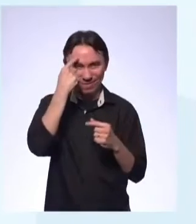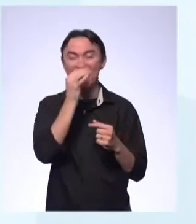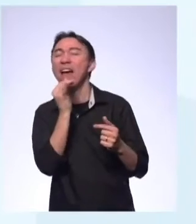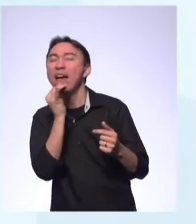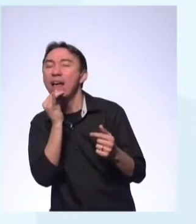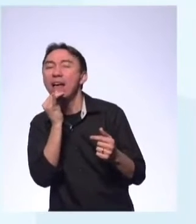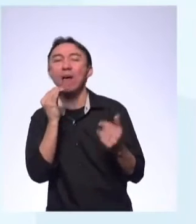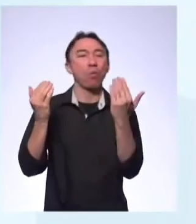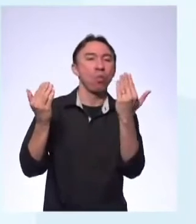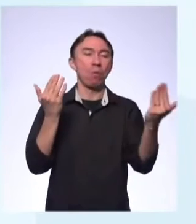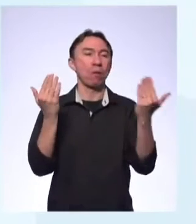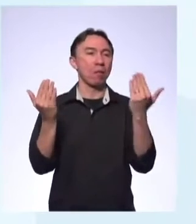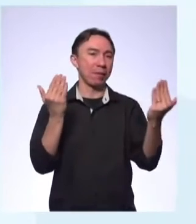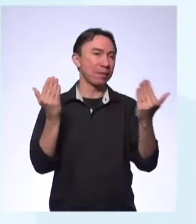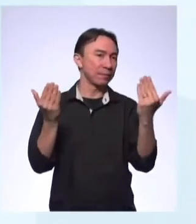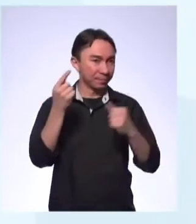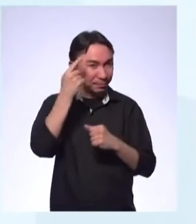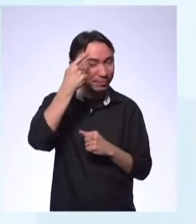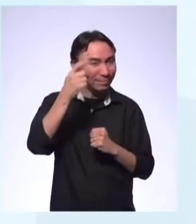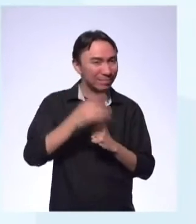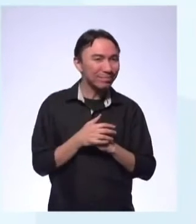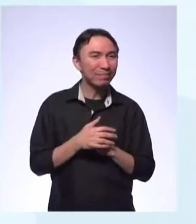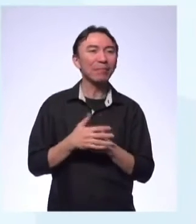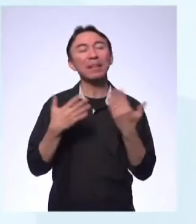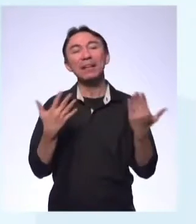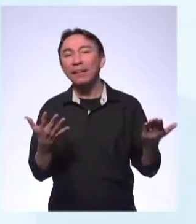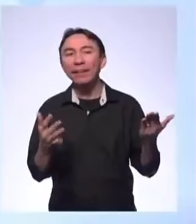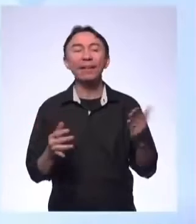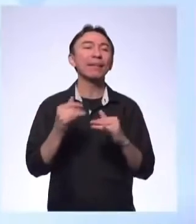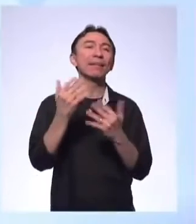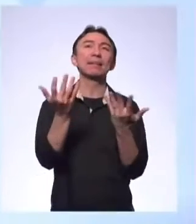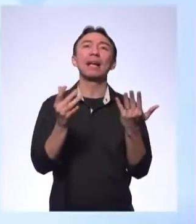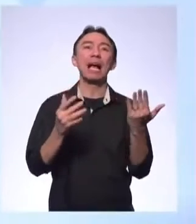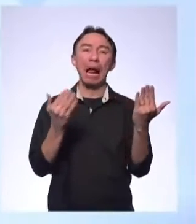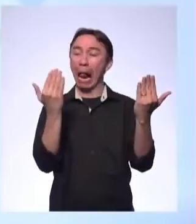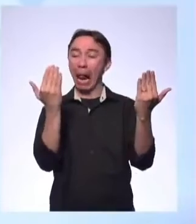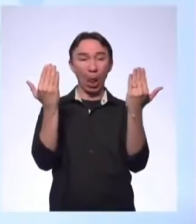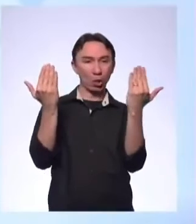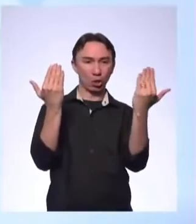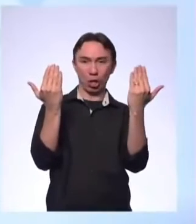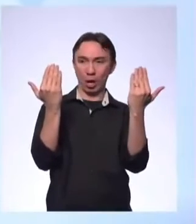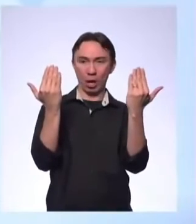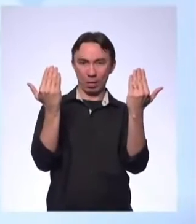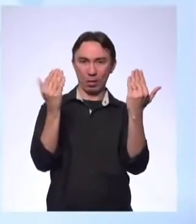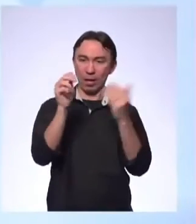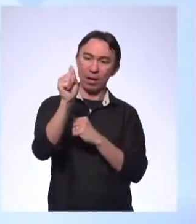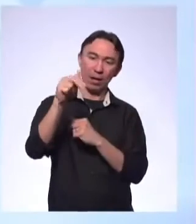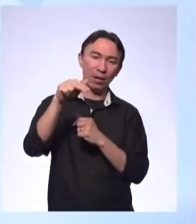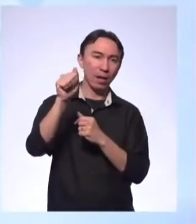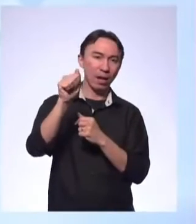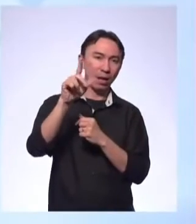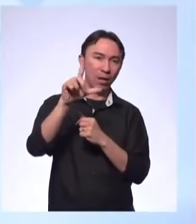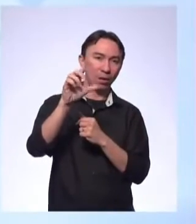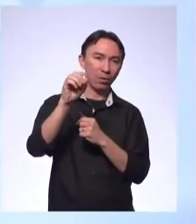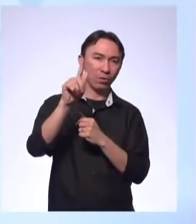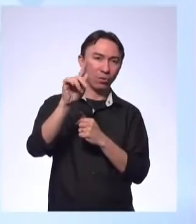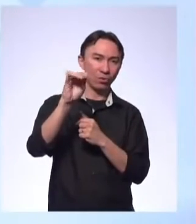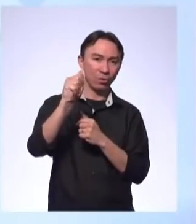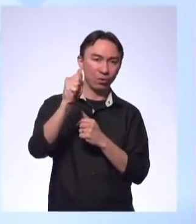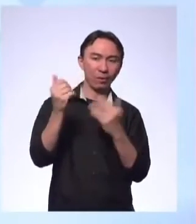evidenciados por apresentações utilizadas é analogia gente é quando você vai comprar mesmo uma